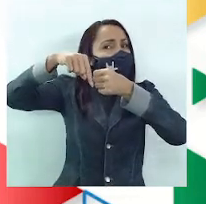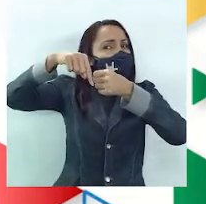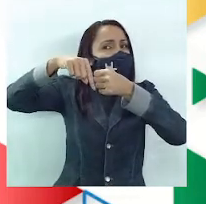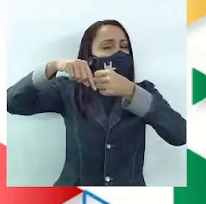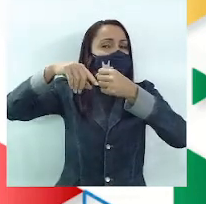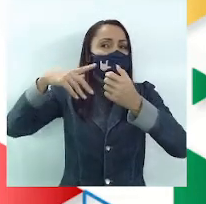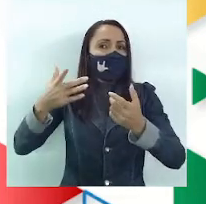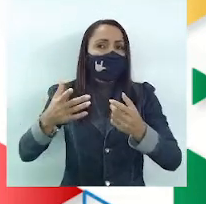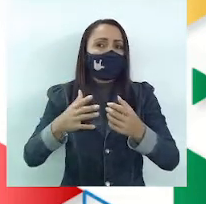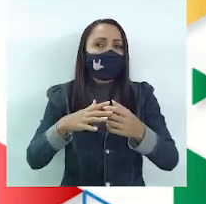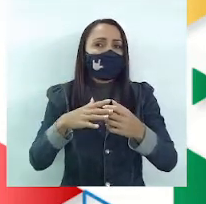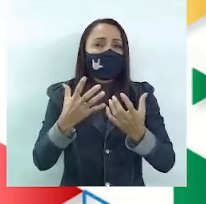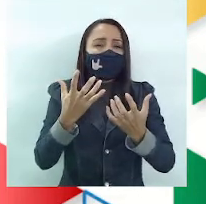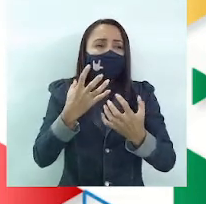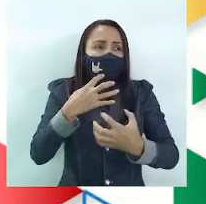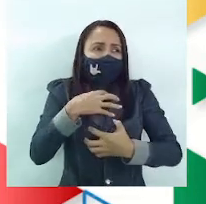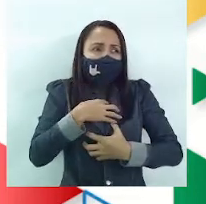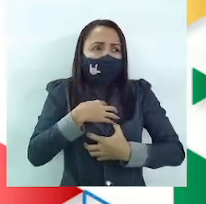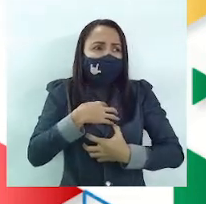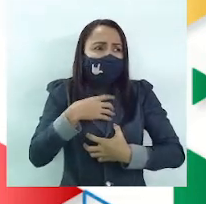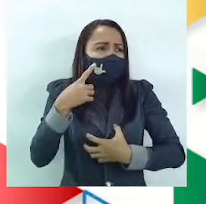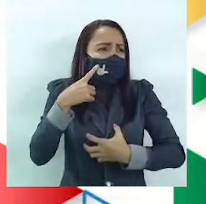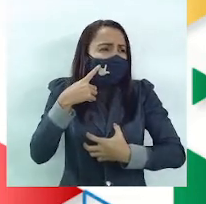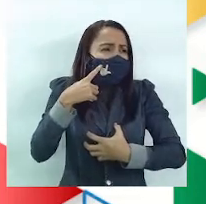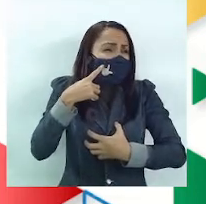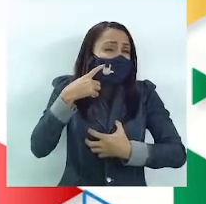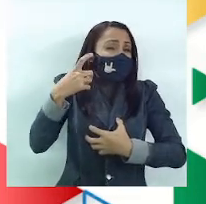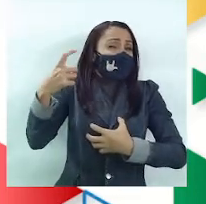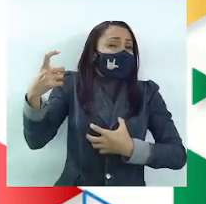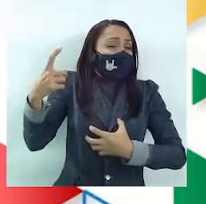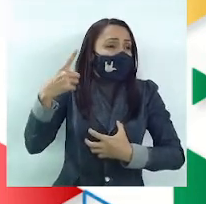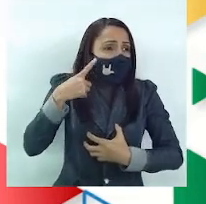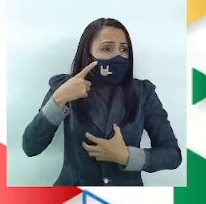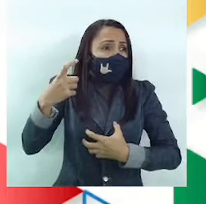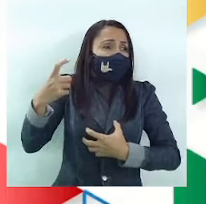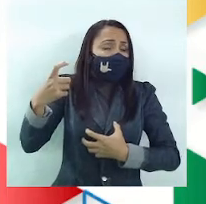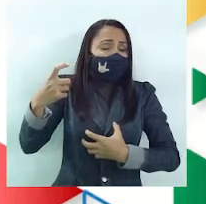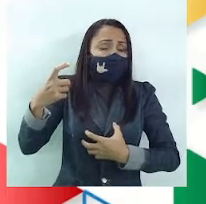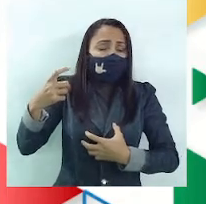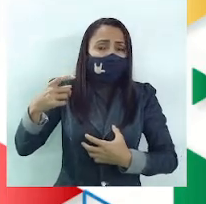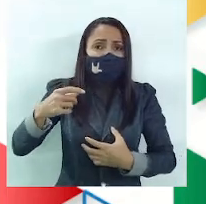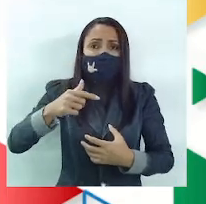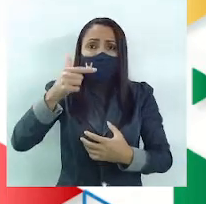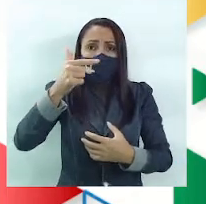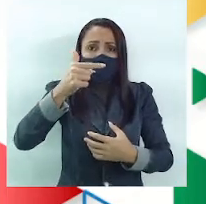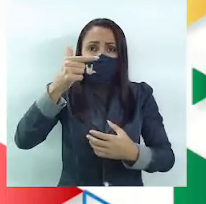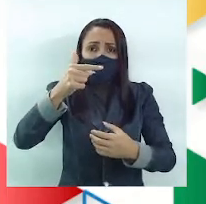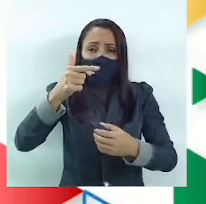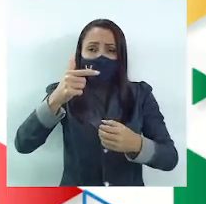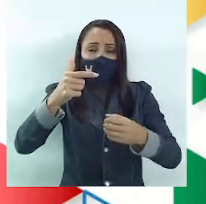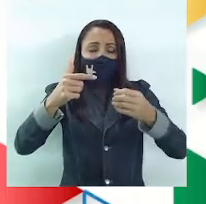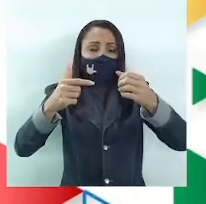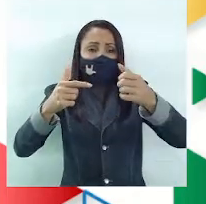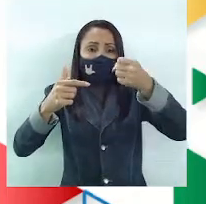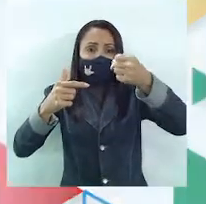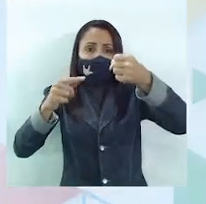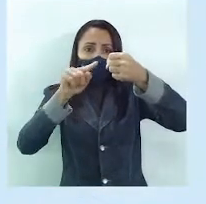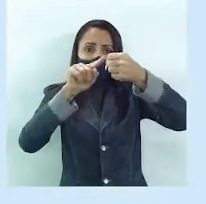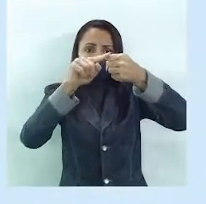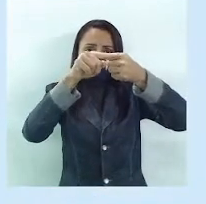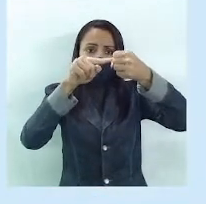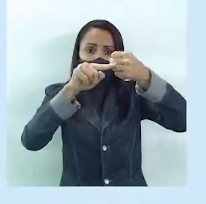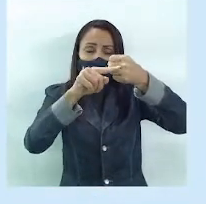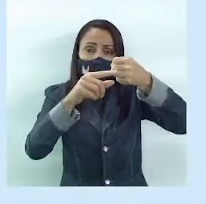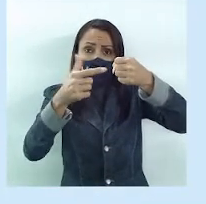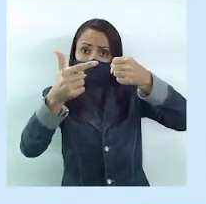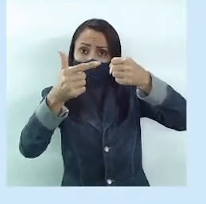uma certa sensibilidade. O que seria a dentina? A dentina, ela é a segunda camada, após o esmalte, ela vem a dentina, que é